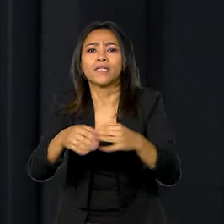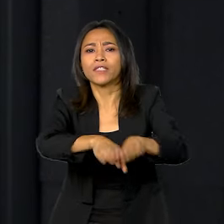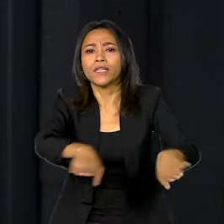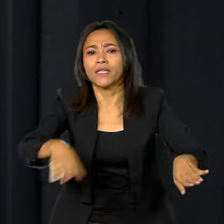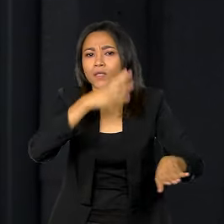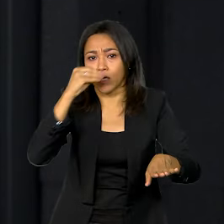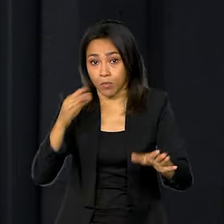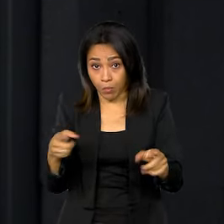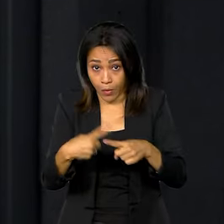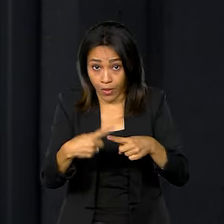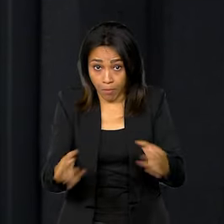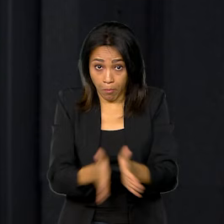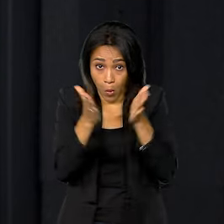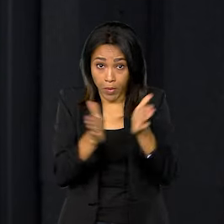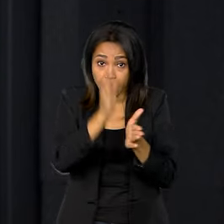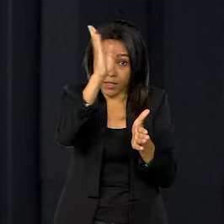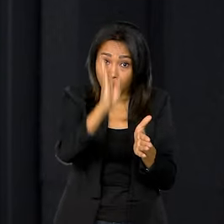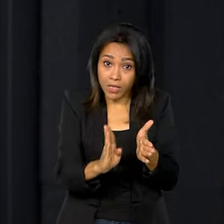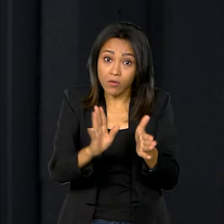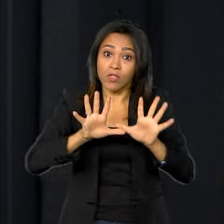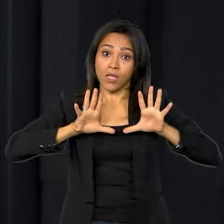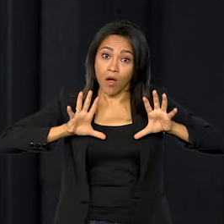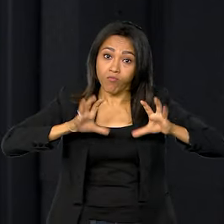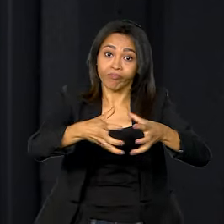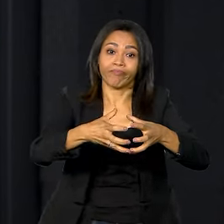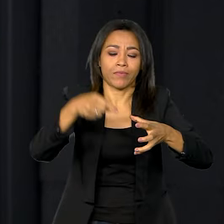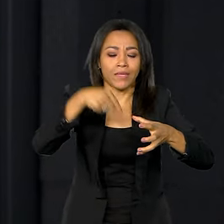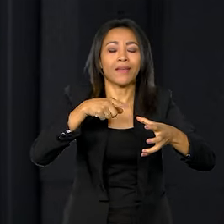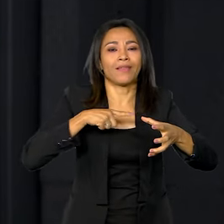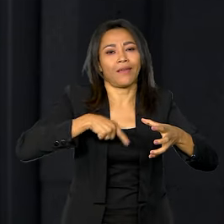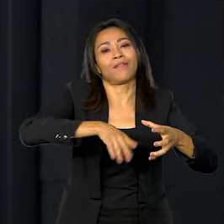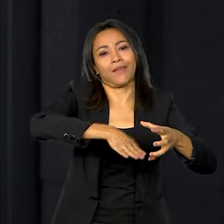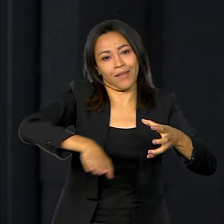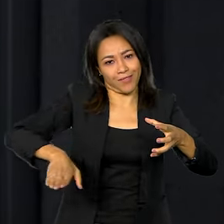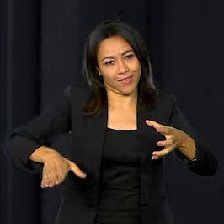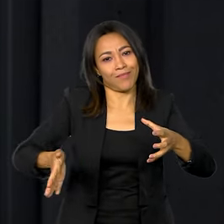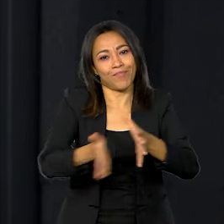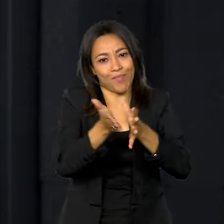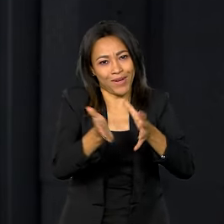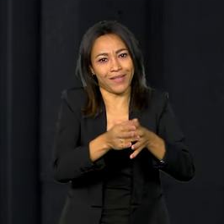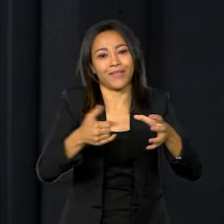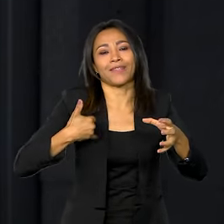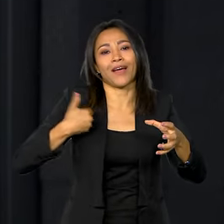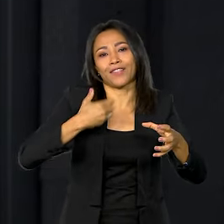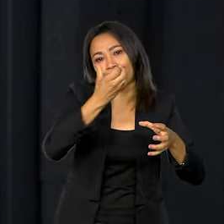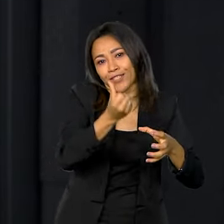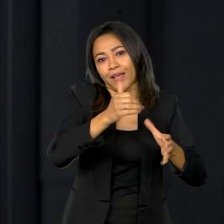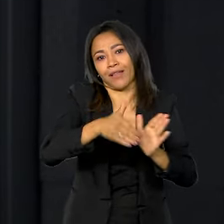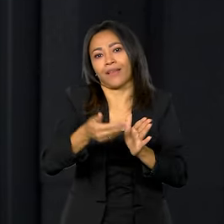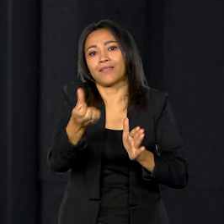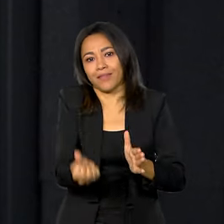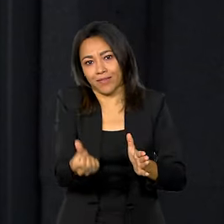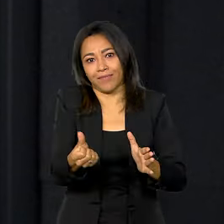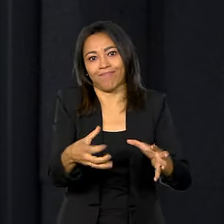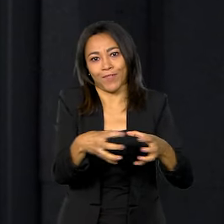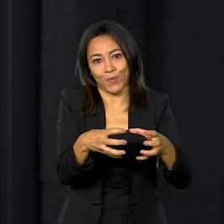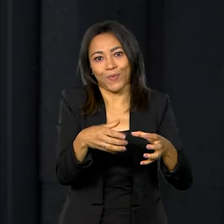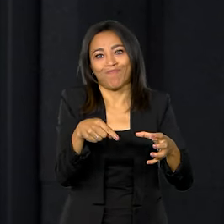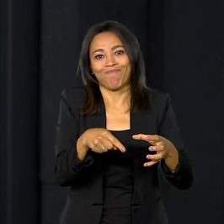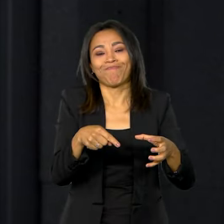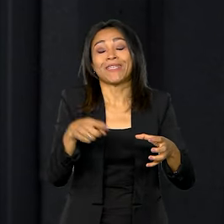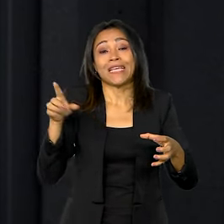adolescentes porque a pobreza no país está concentrada nos lares com crianças principalmente entre 0 e 6